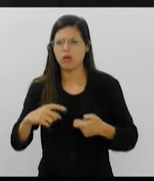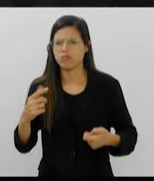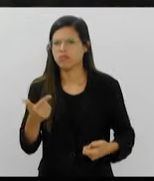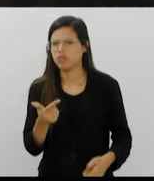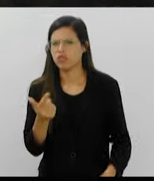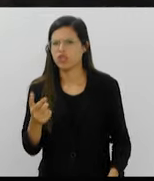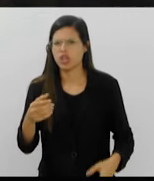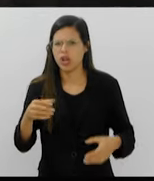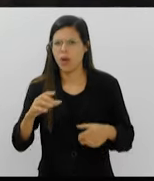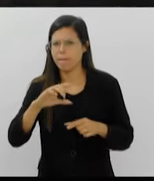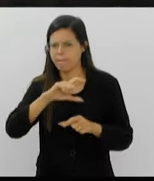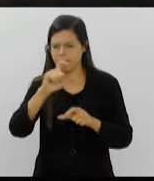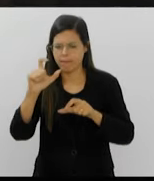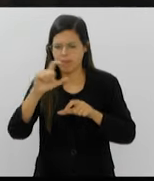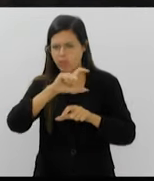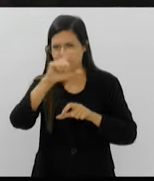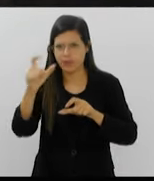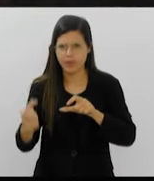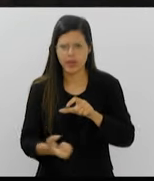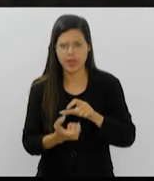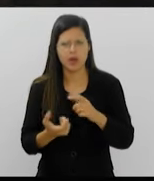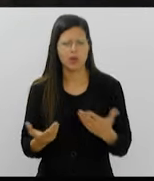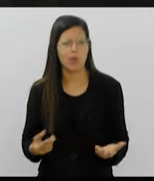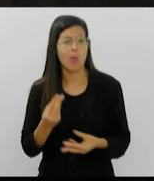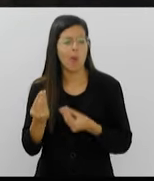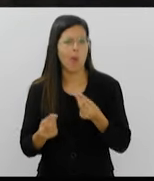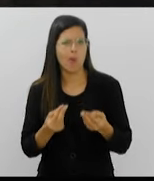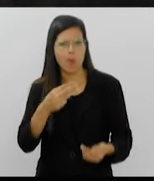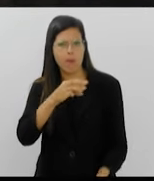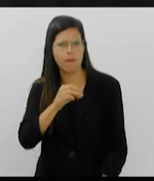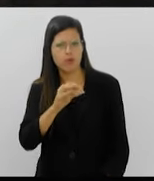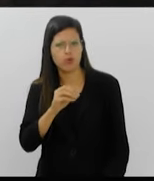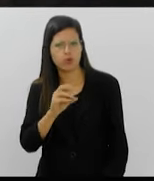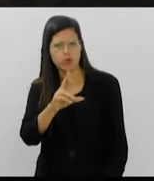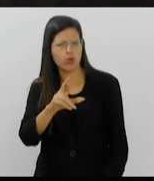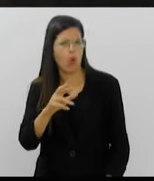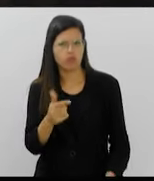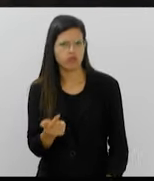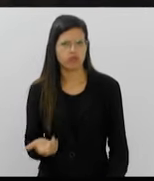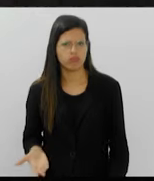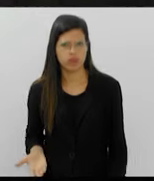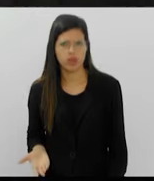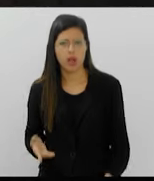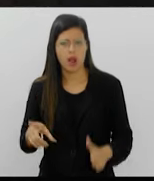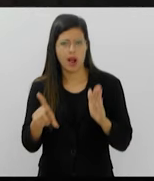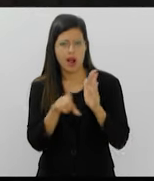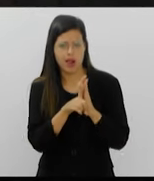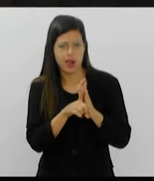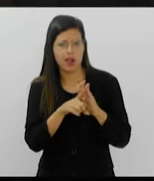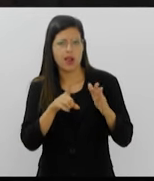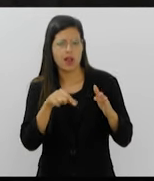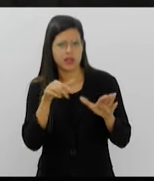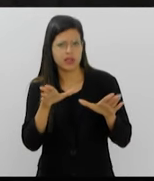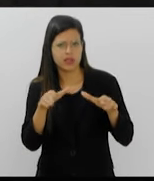motor? Além da máfia extorquir o trabalhador,